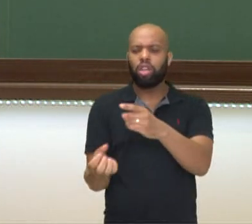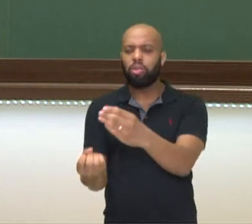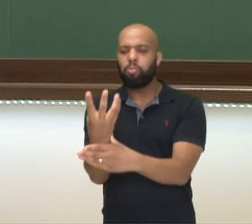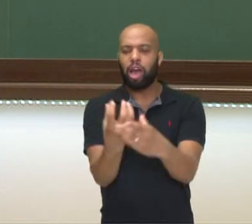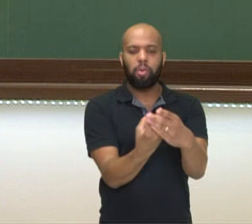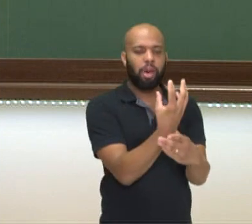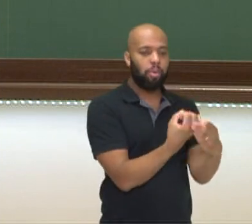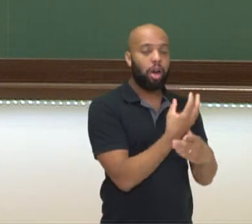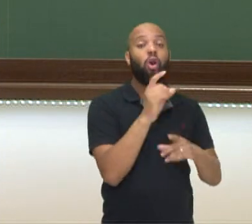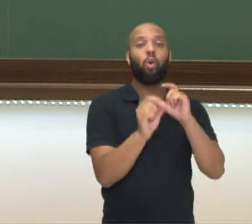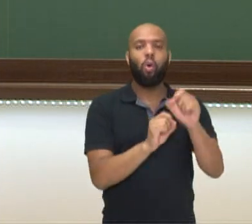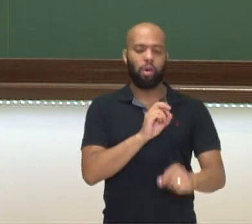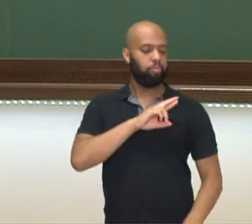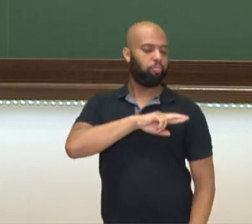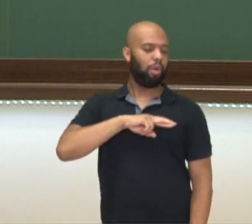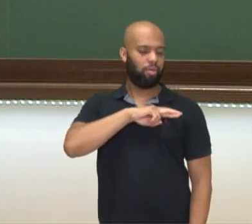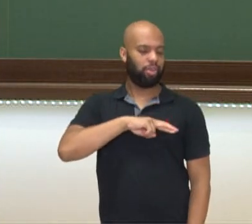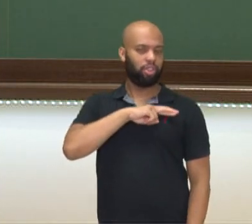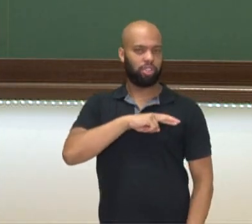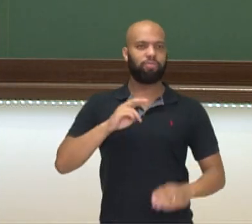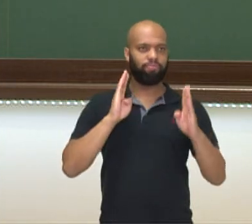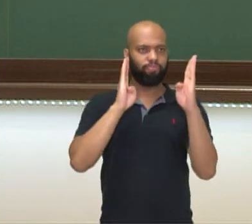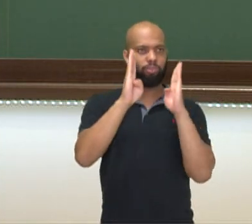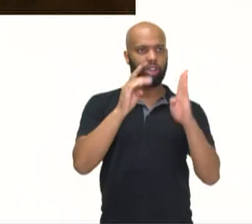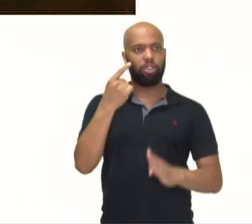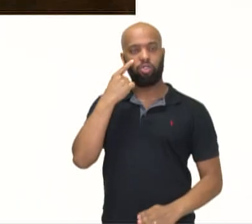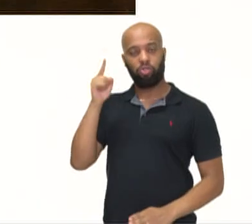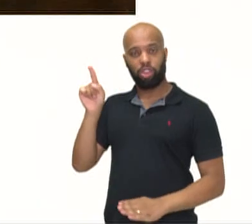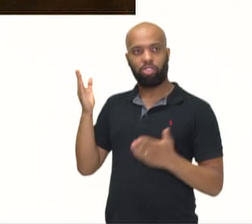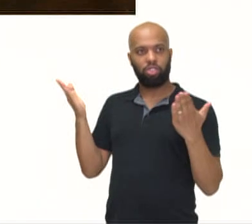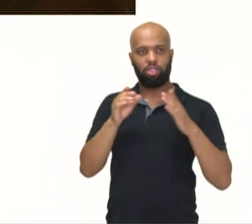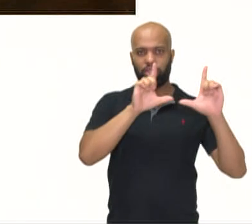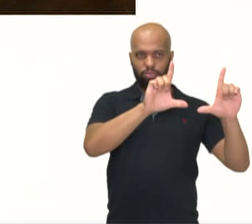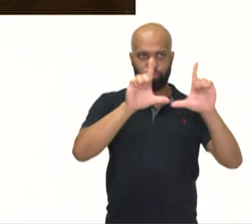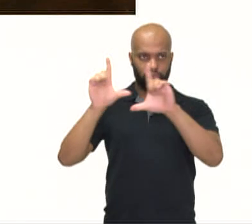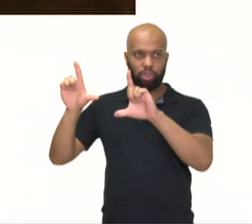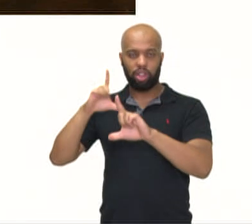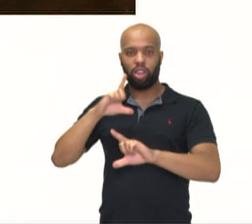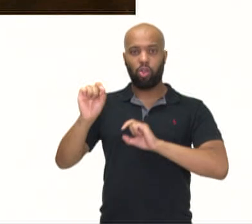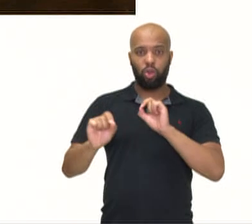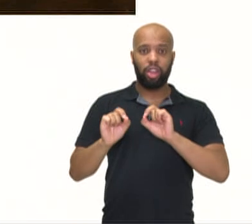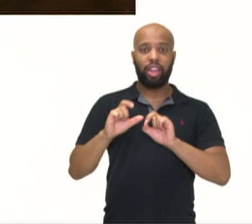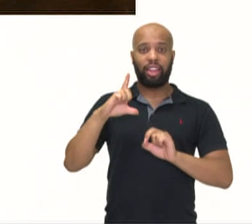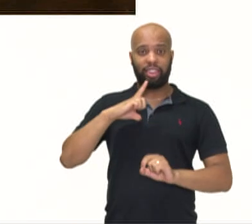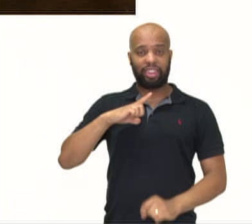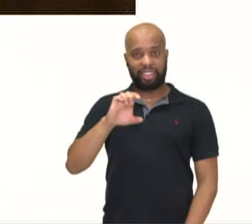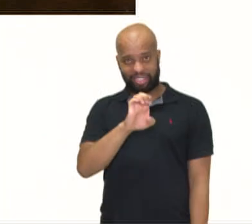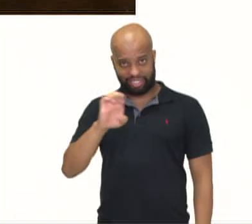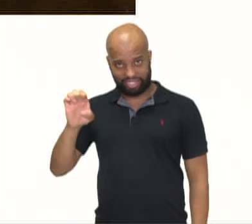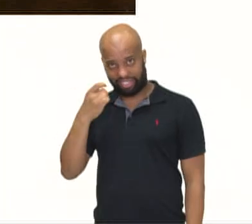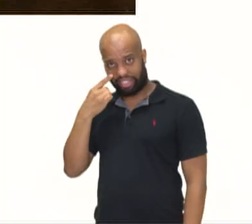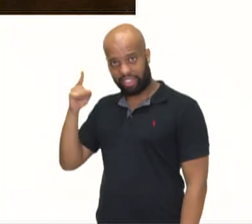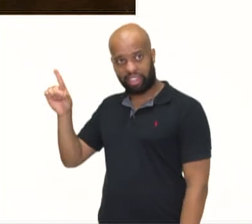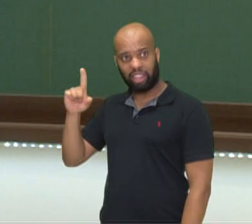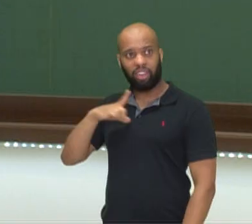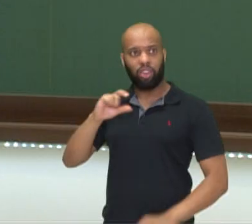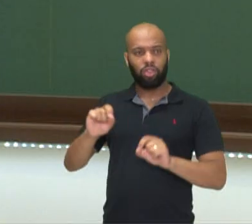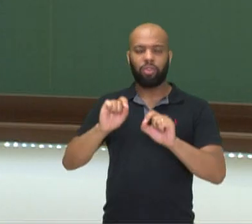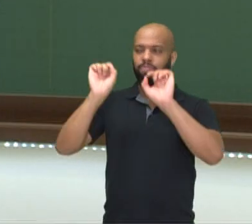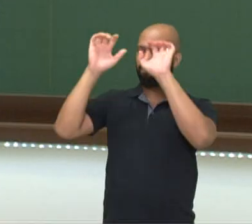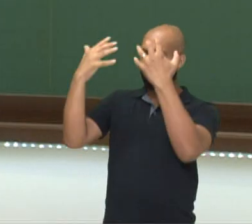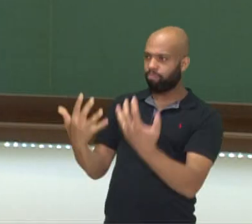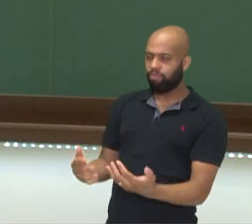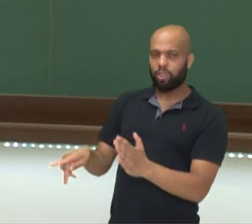do romantismo, como vocês podem ver nessas duas obras. Aqui na obra esquerda de Eugène Delacroix, você tem a glorificação